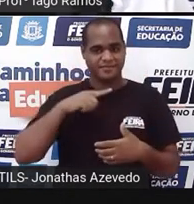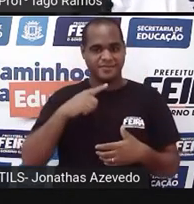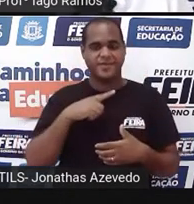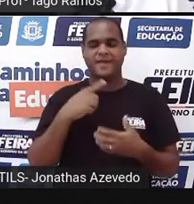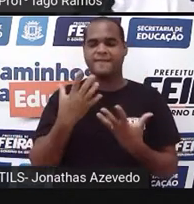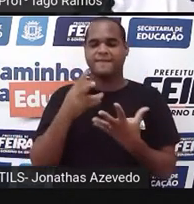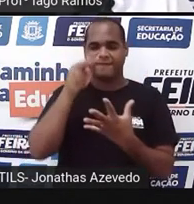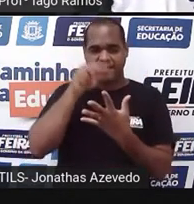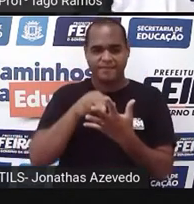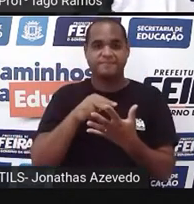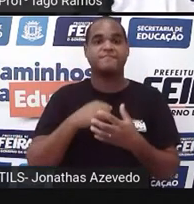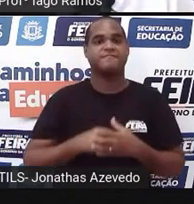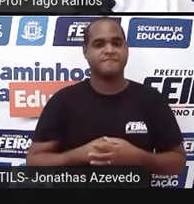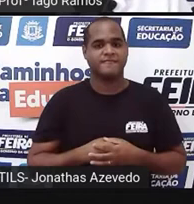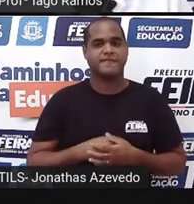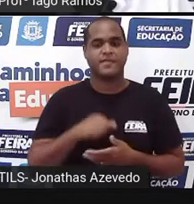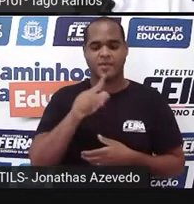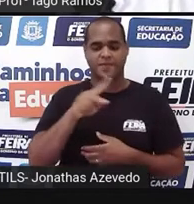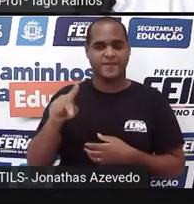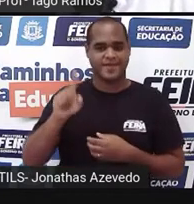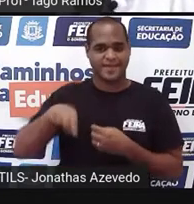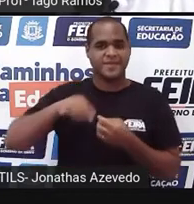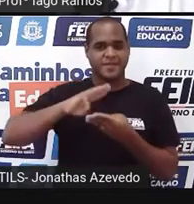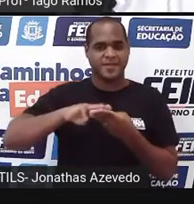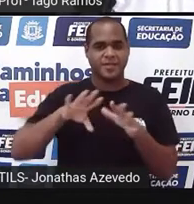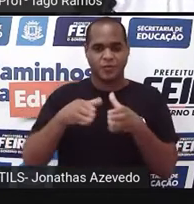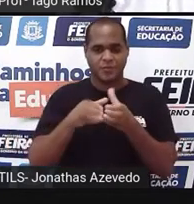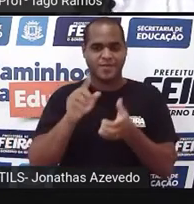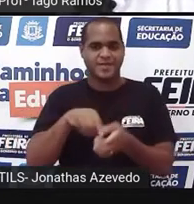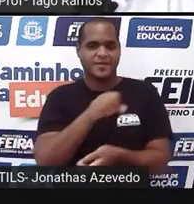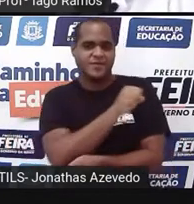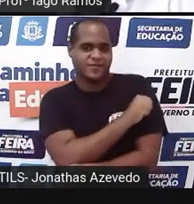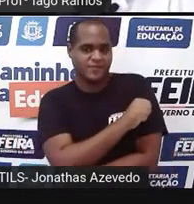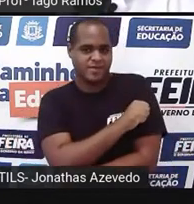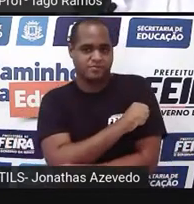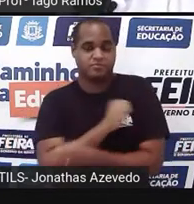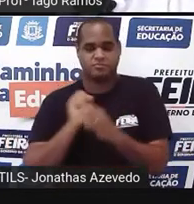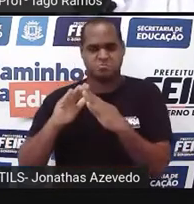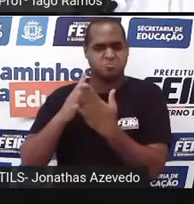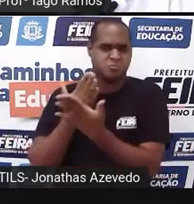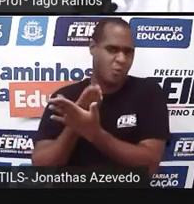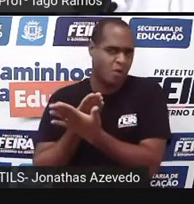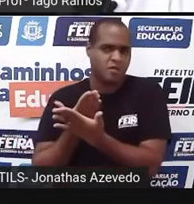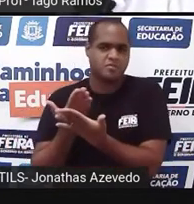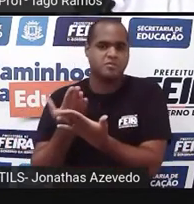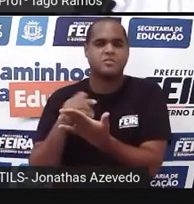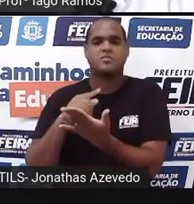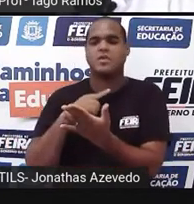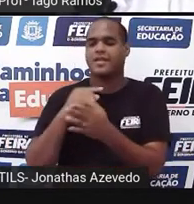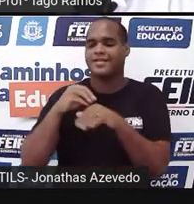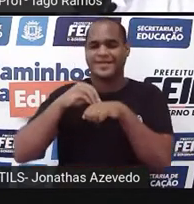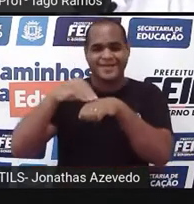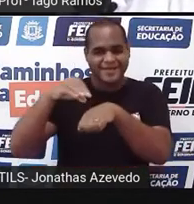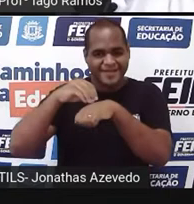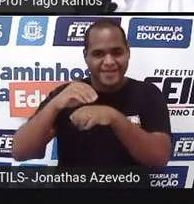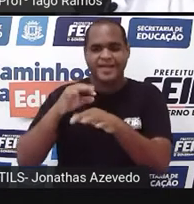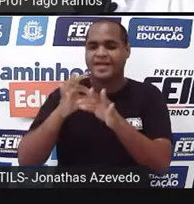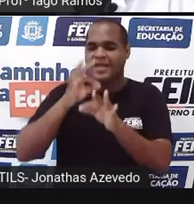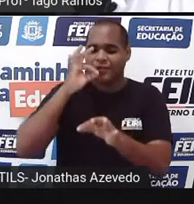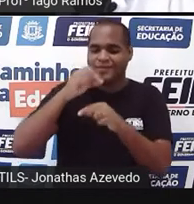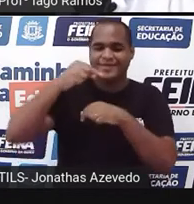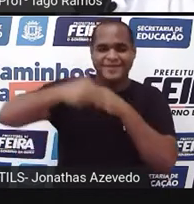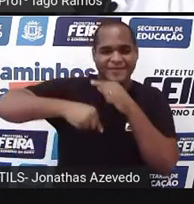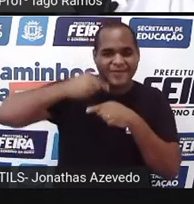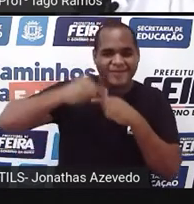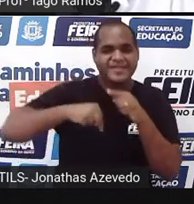para você ele diz o seguinte a professora de matemática da turma de 8º ano né de uma escola levou o Canudos e